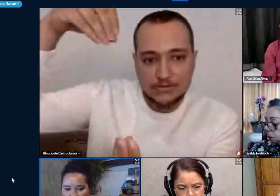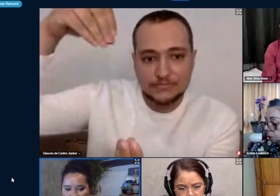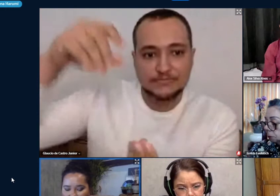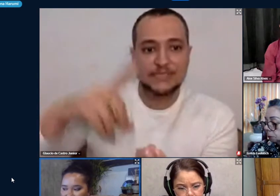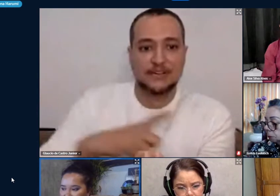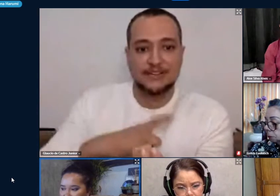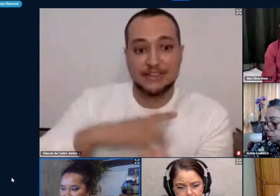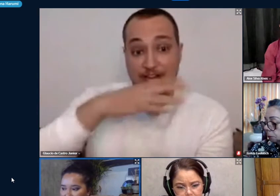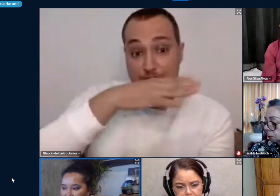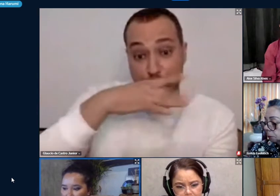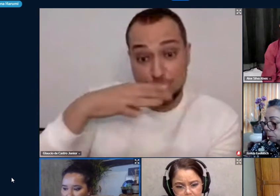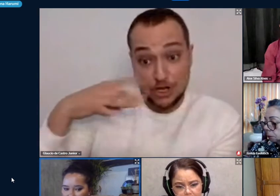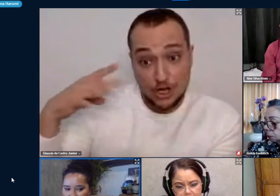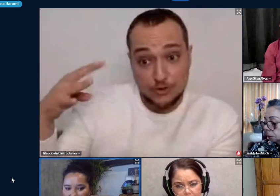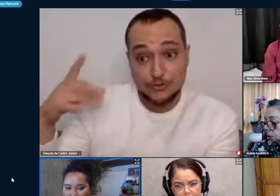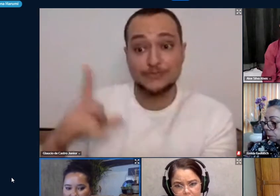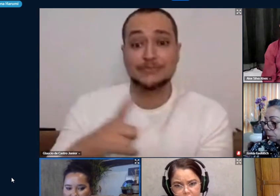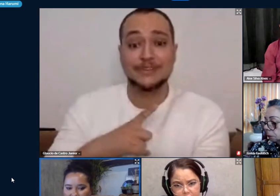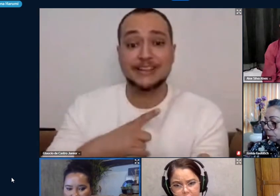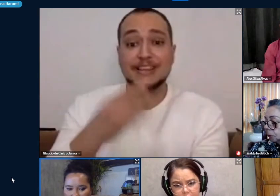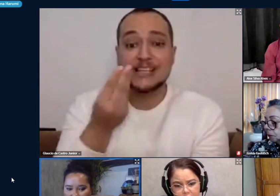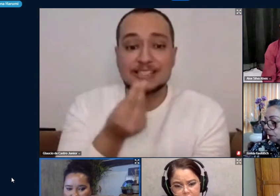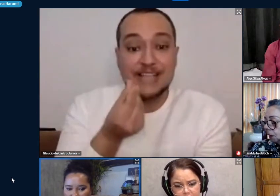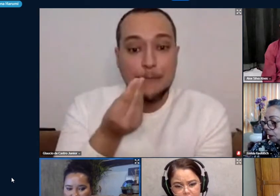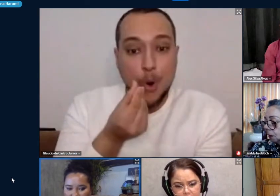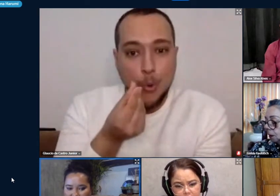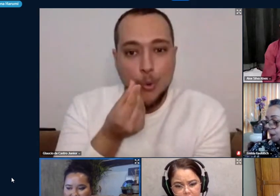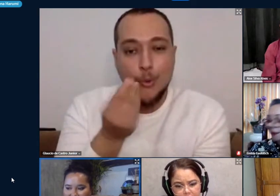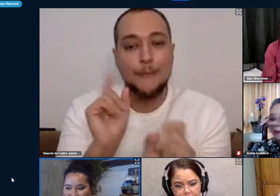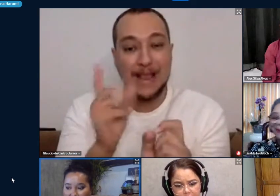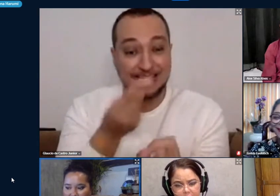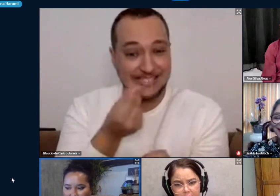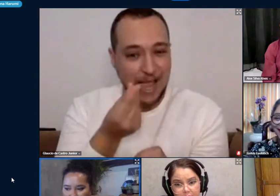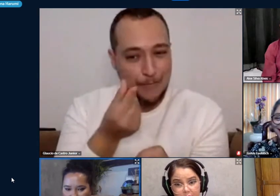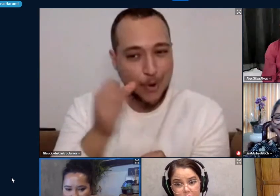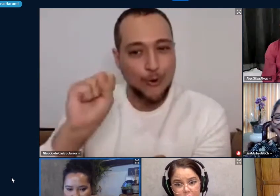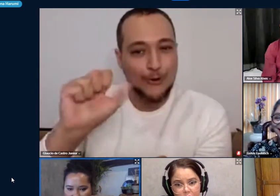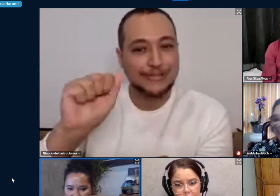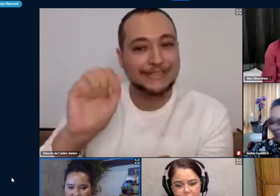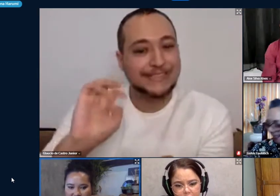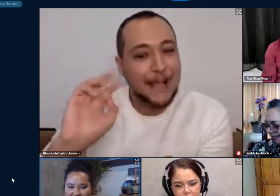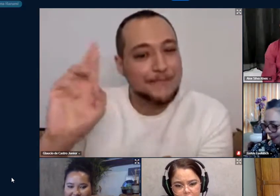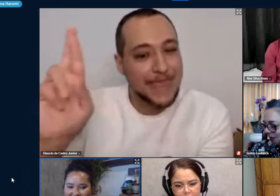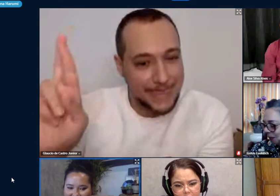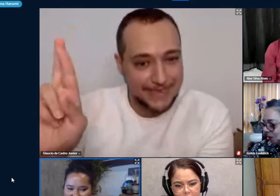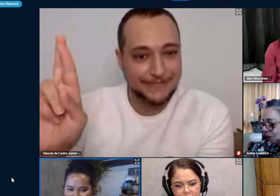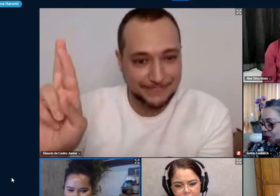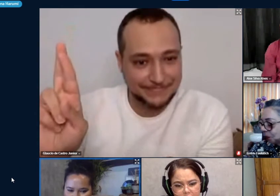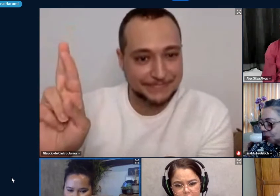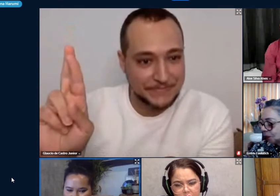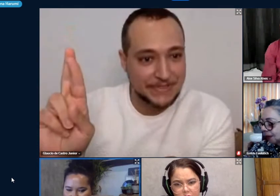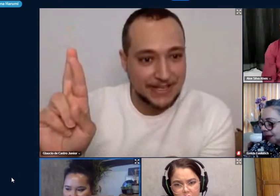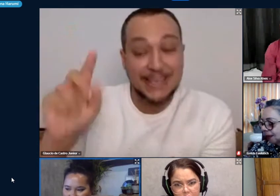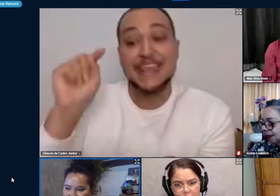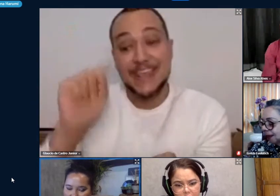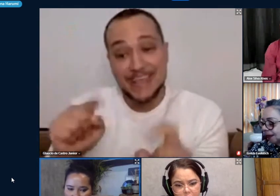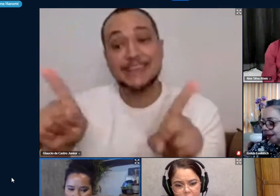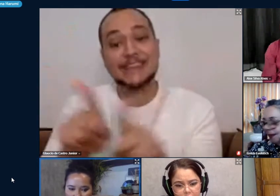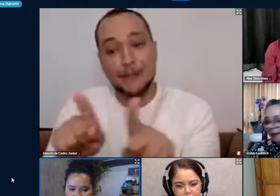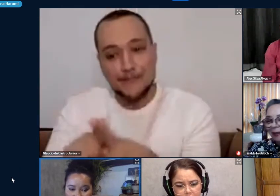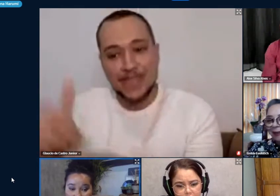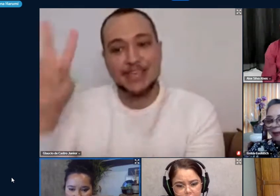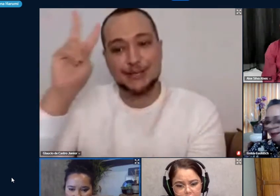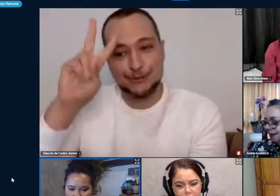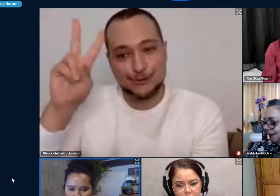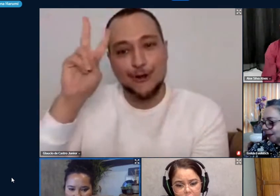falando que as palavras, elas têm alma, ela têm cheiro, têm sabor e têm histórias. O